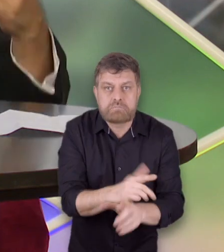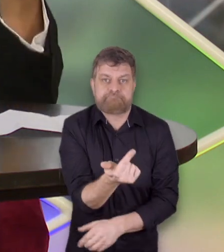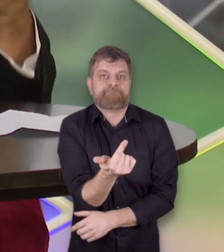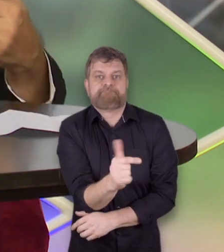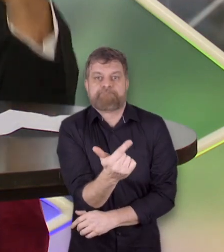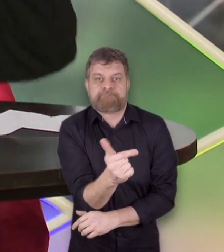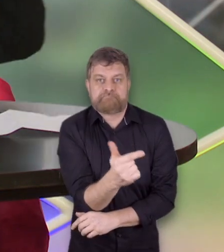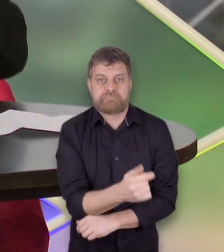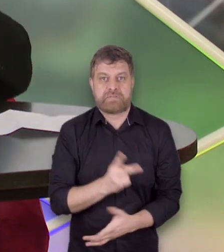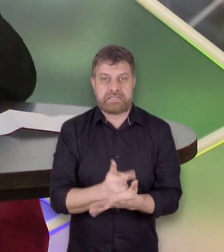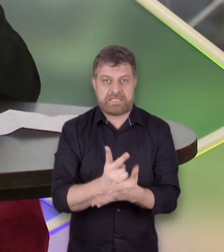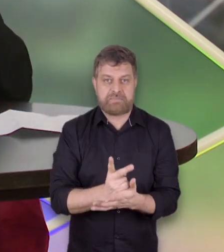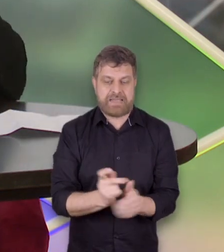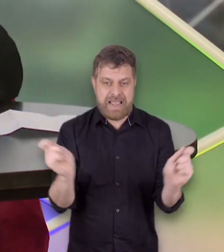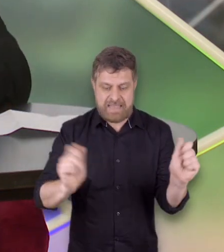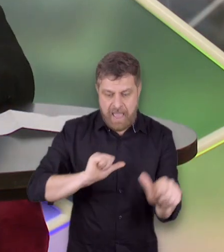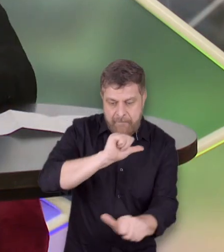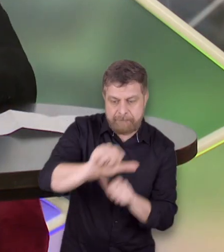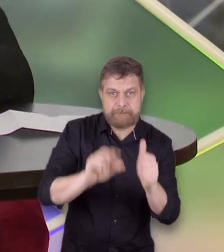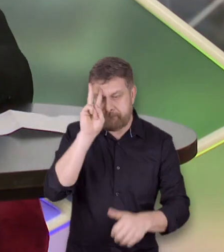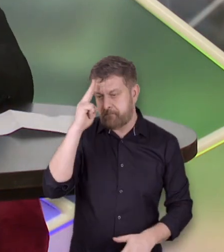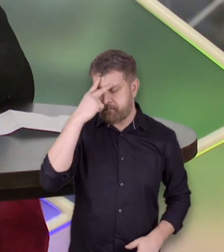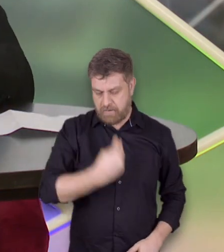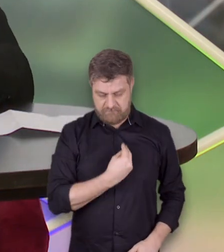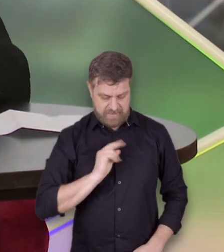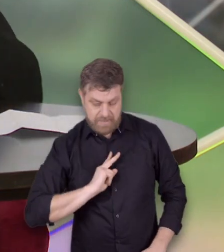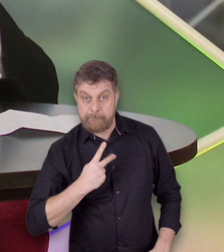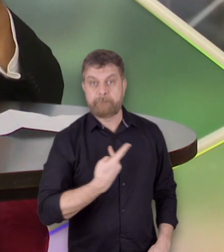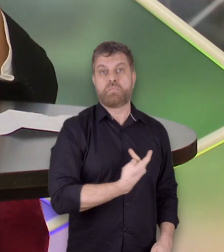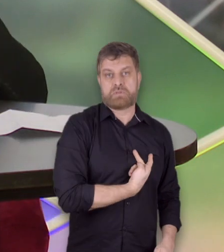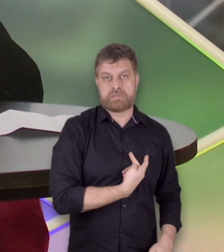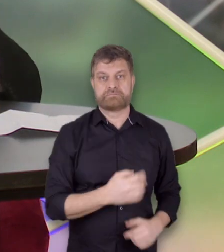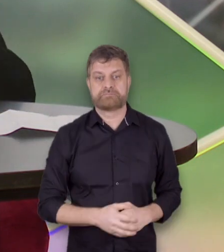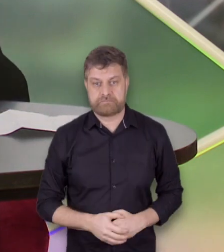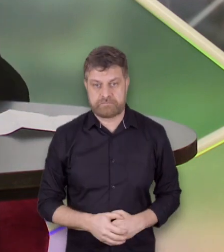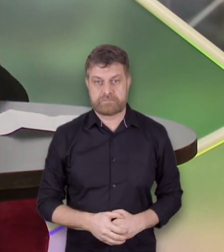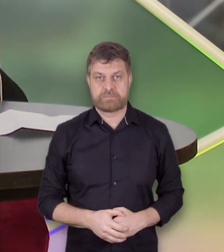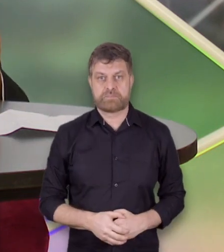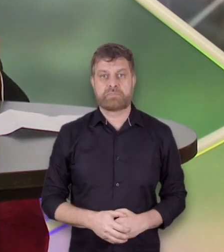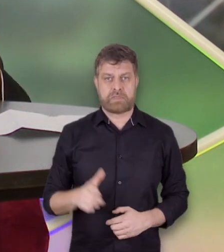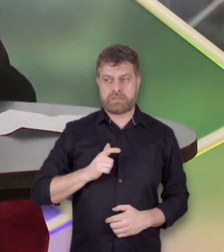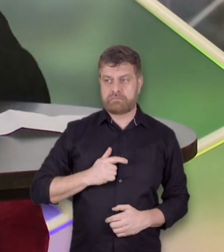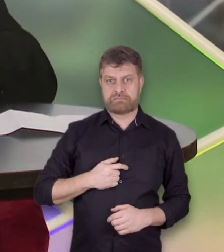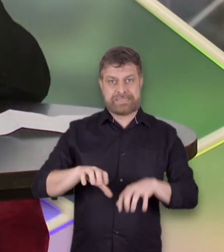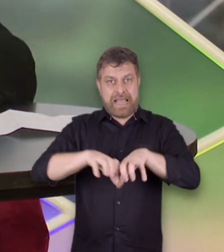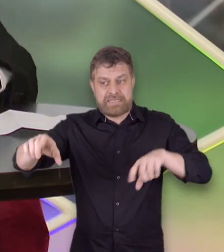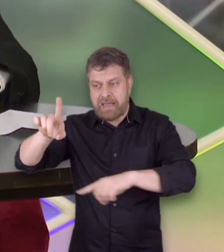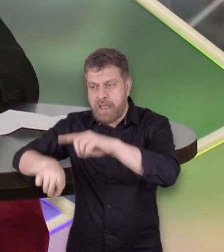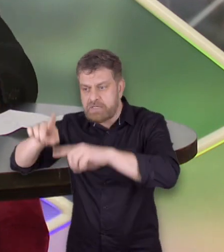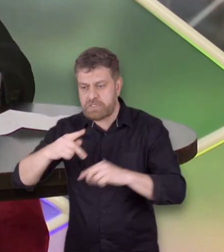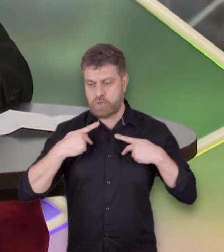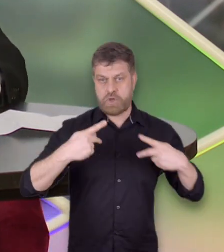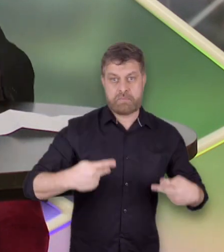né, que não possa ter a sua natureza transformada. Distinção de sujeito e objeto, cada vez